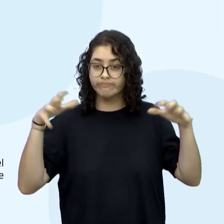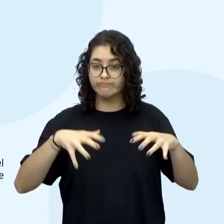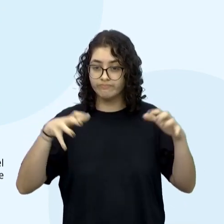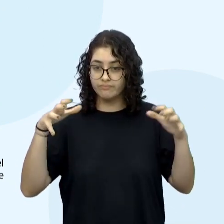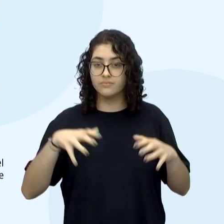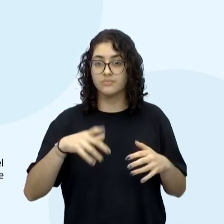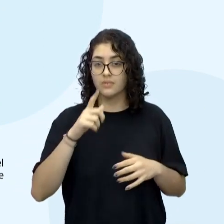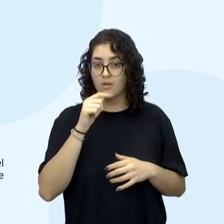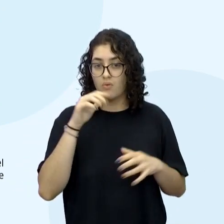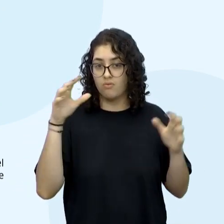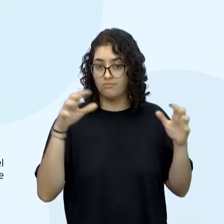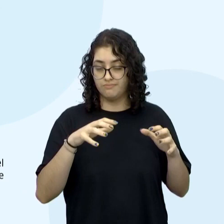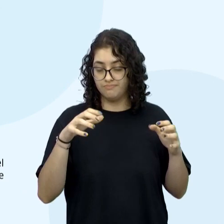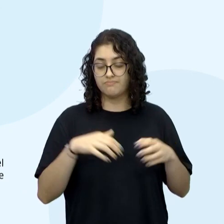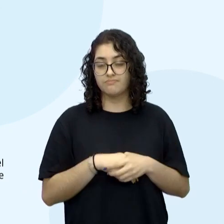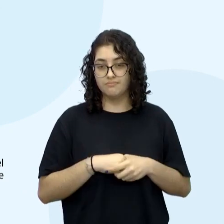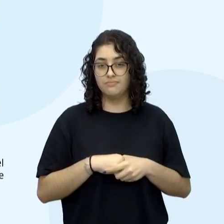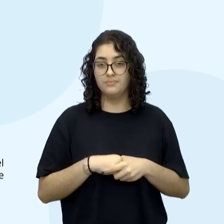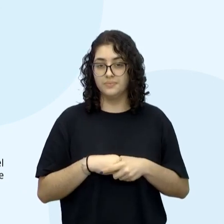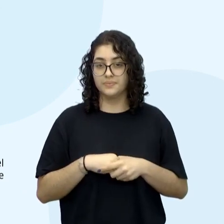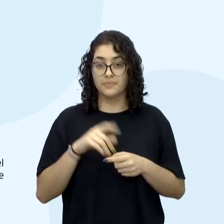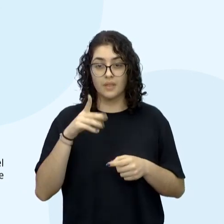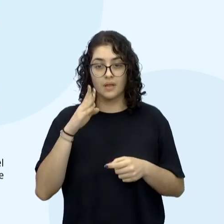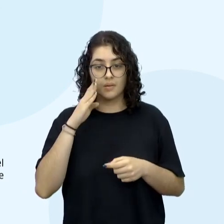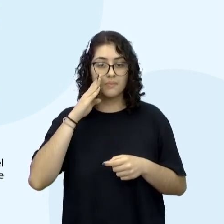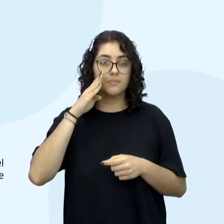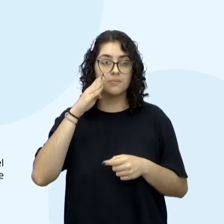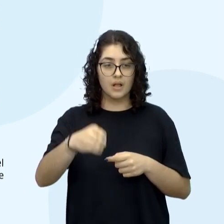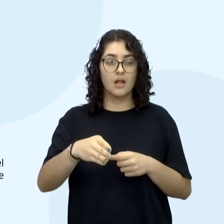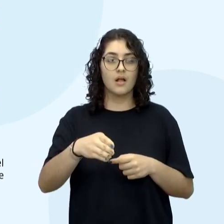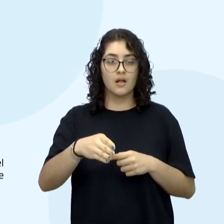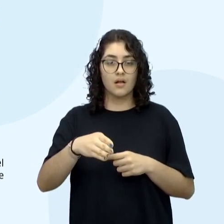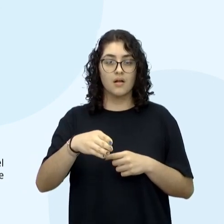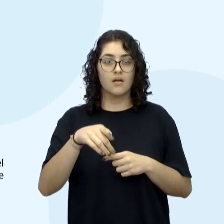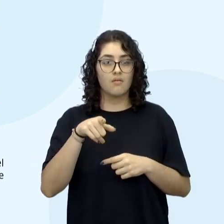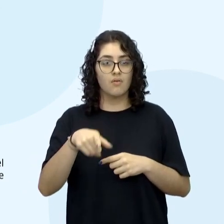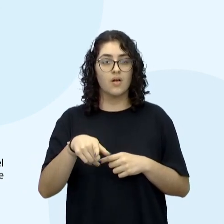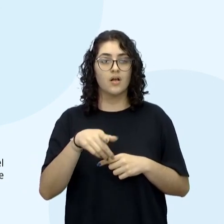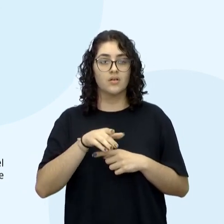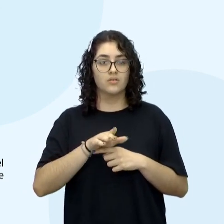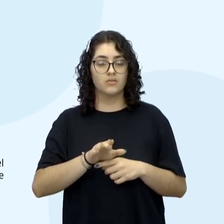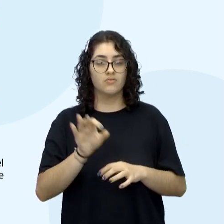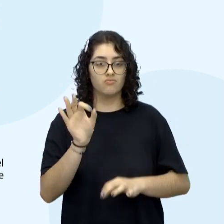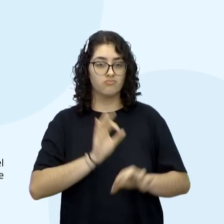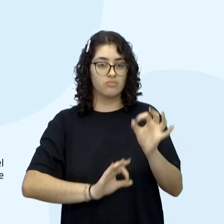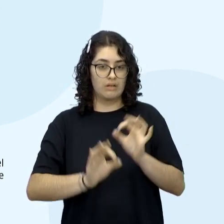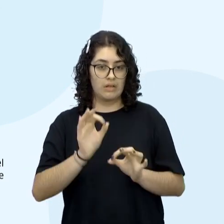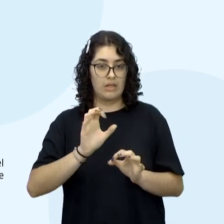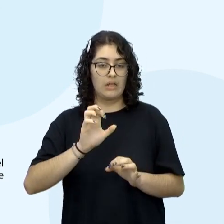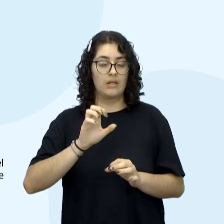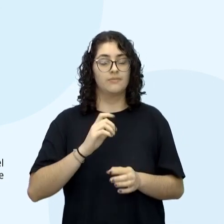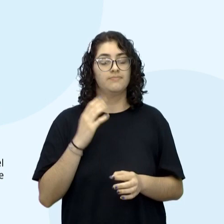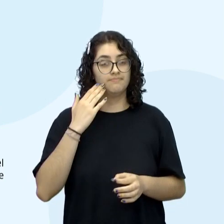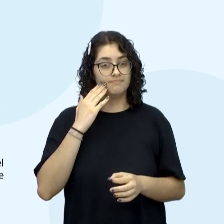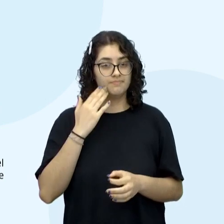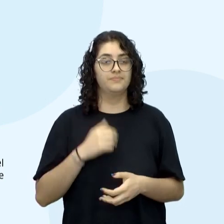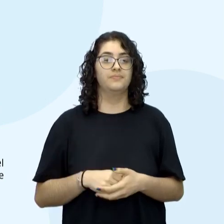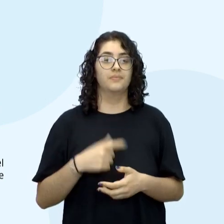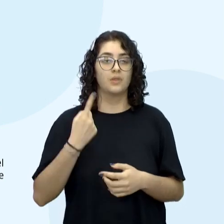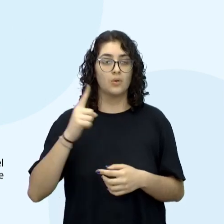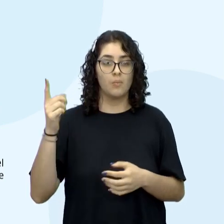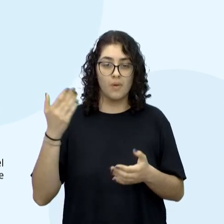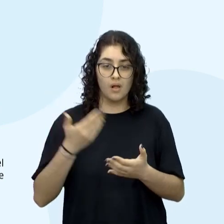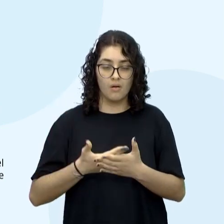a água das chuvas, e a água é um dos principais agentes erosivos. Lembra que eu até falei para vocês na